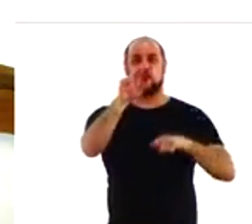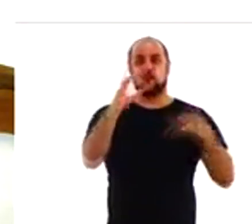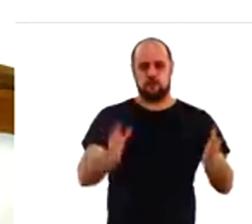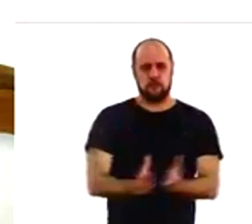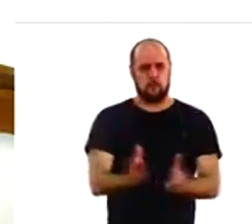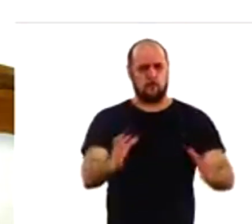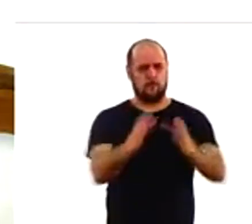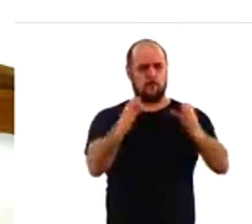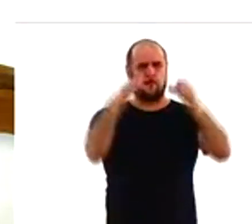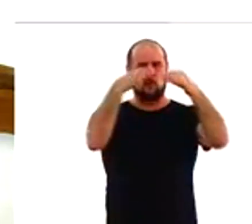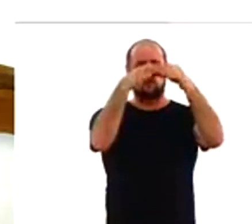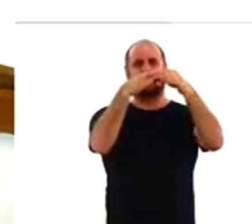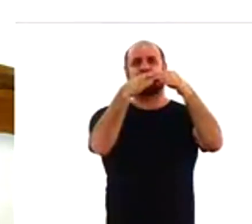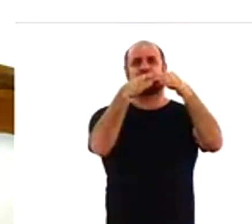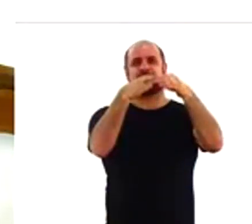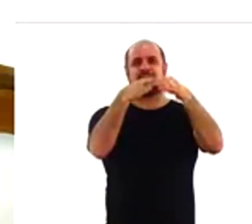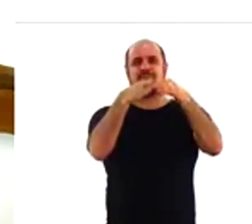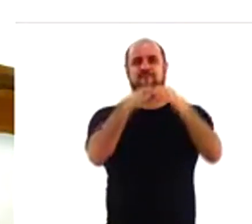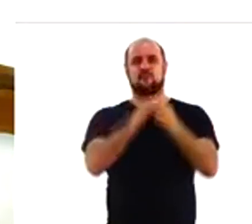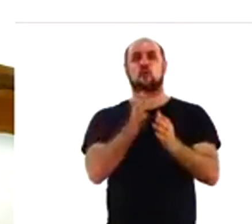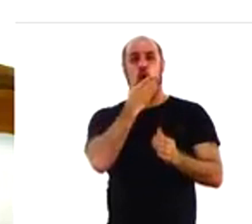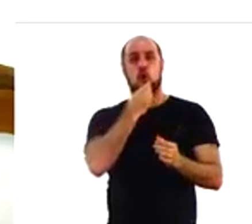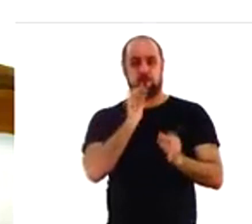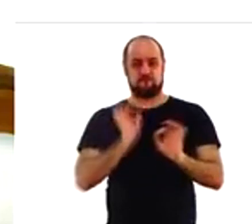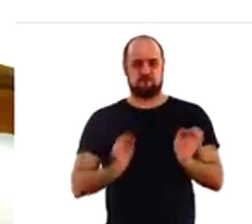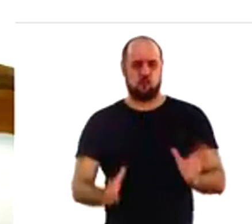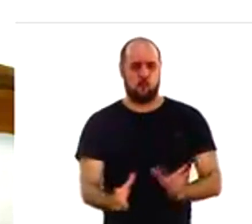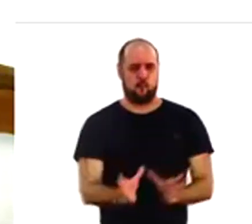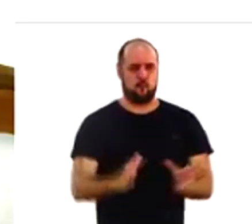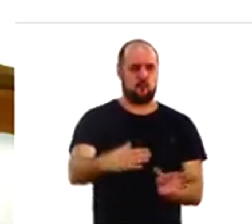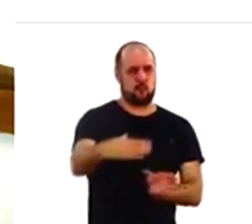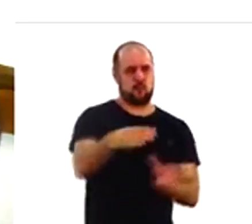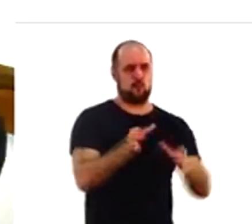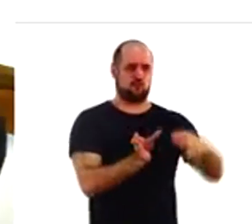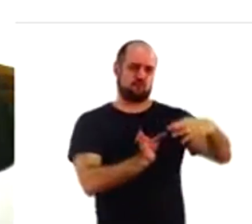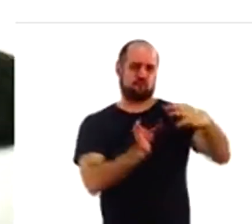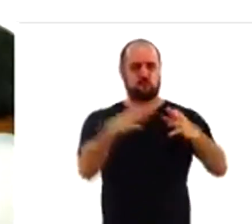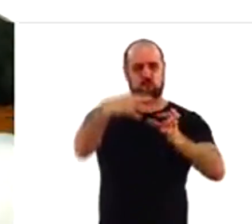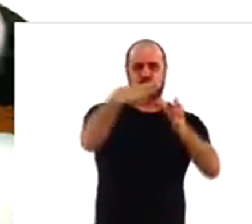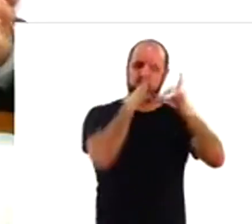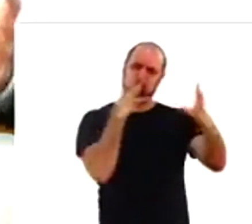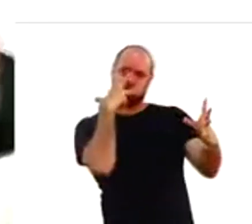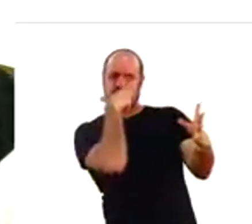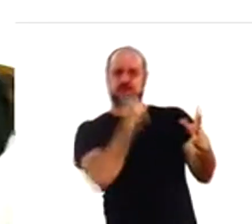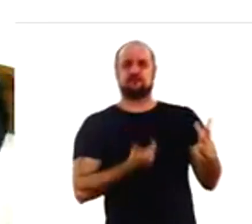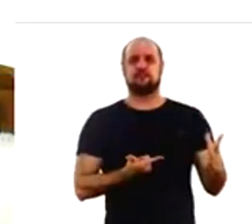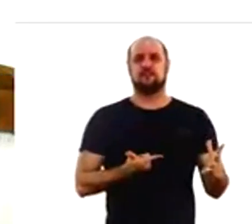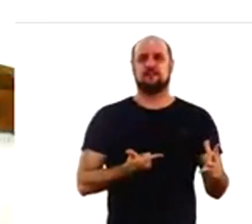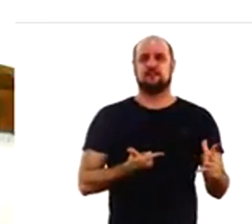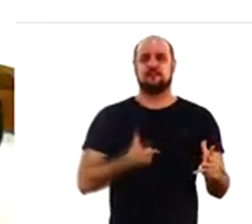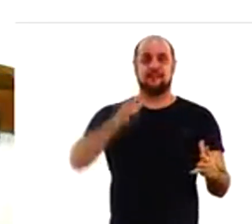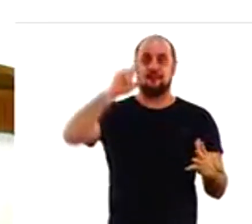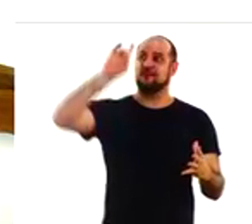o oleiro está fazendo ficar bem bonito. Sabe o que é isso? Esse ato todo de